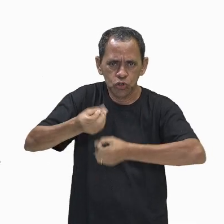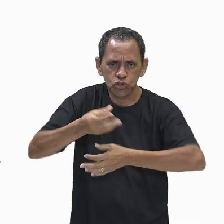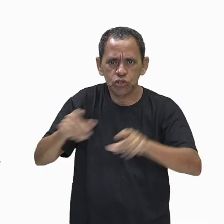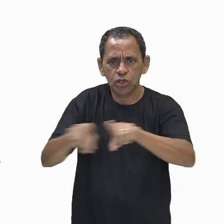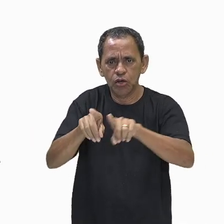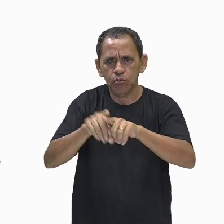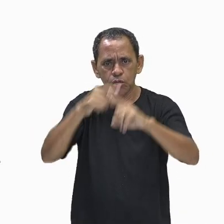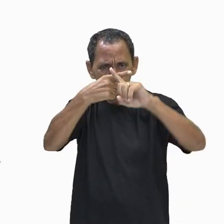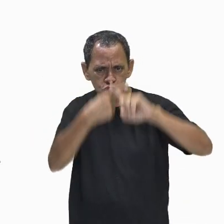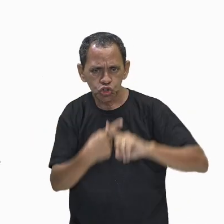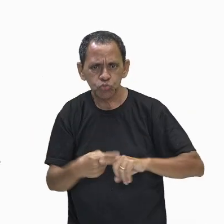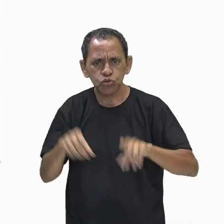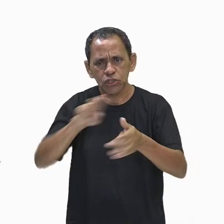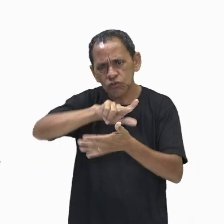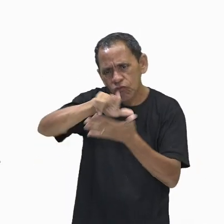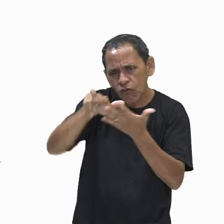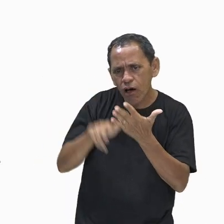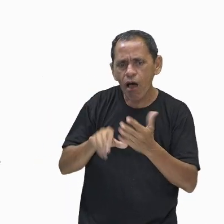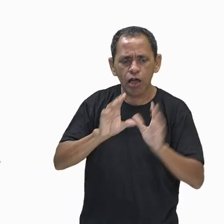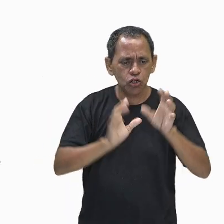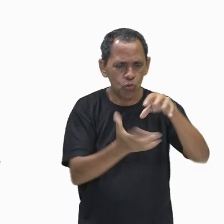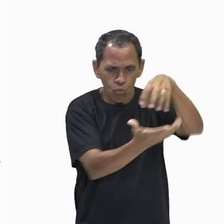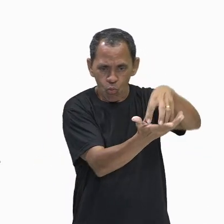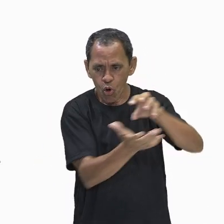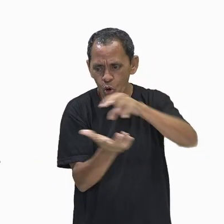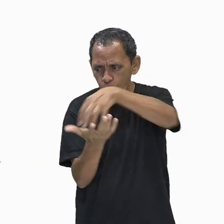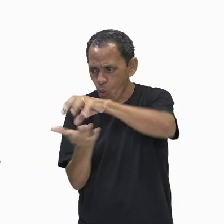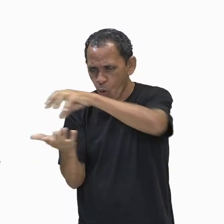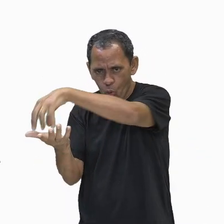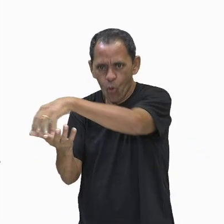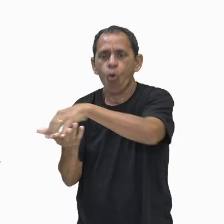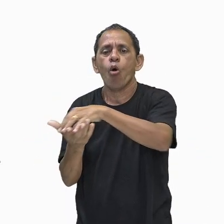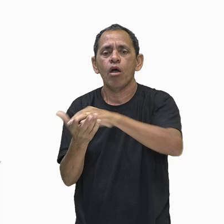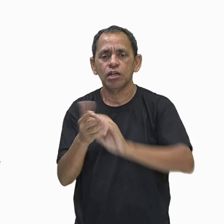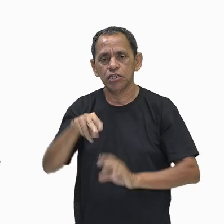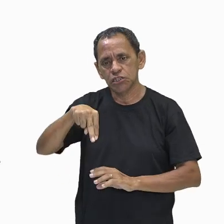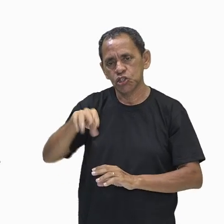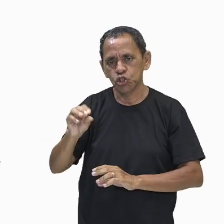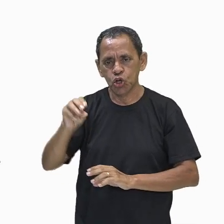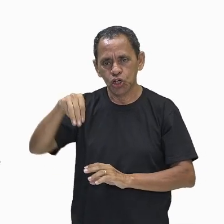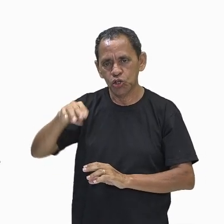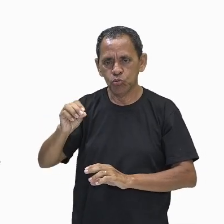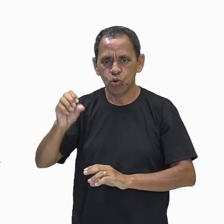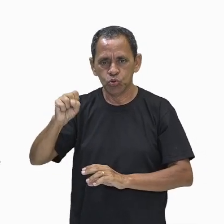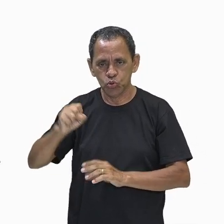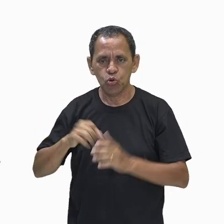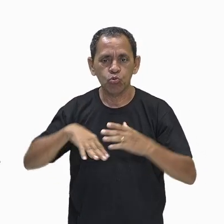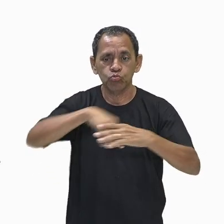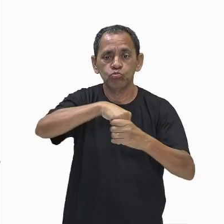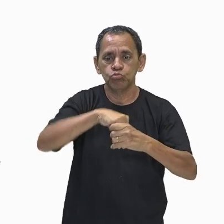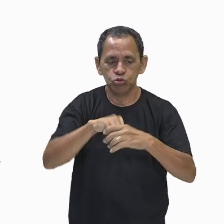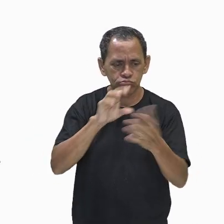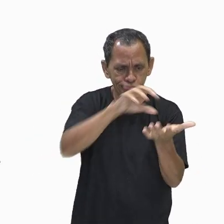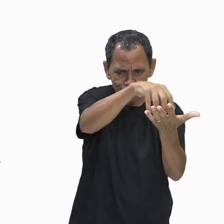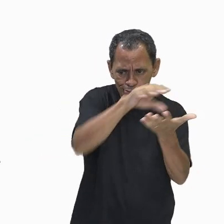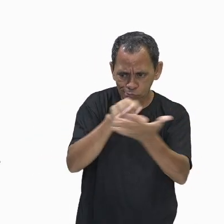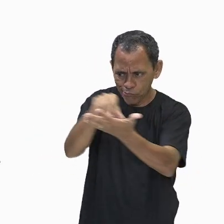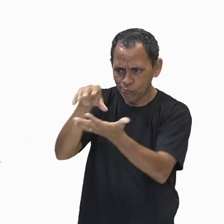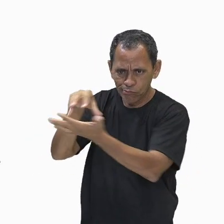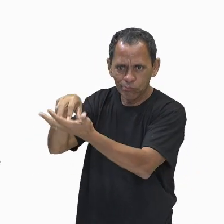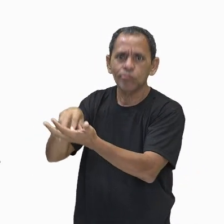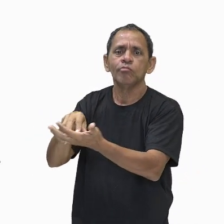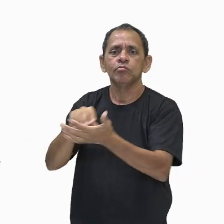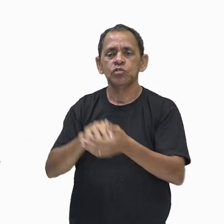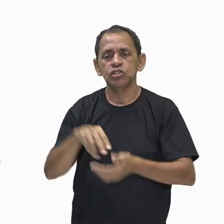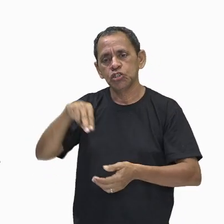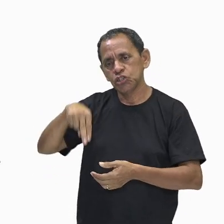por terras entre as aldeias, surgiram os nomos, conjuntos de aldeias governadas pelos nomarcas, nome dado aos